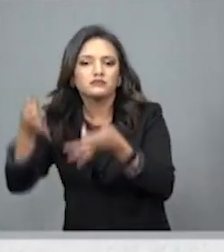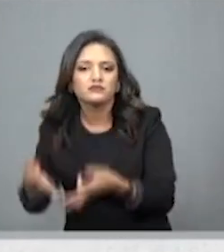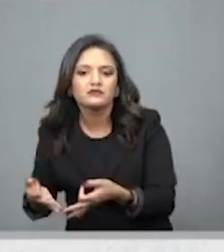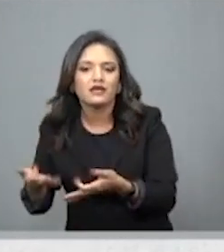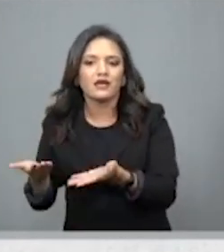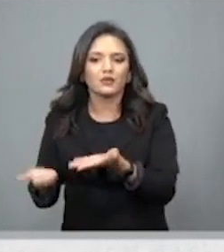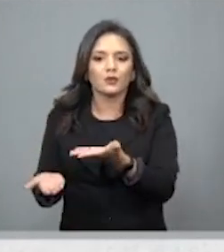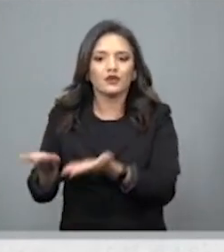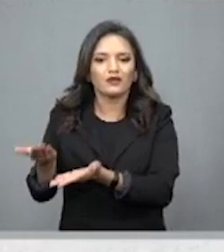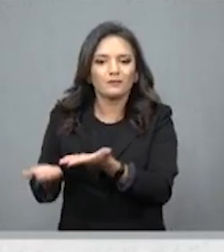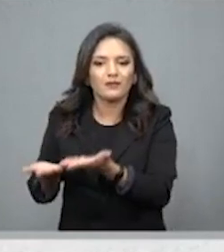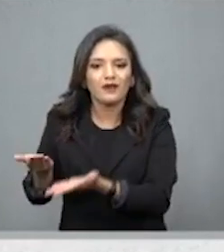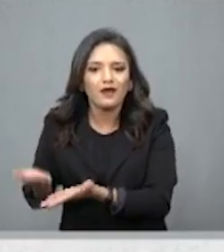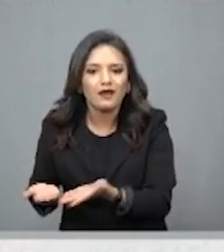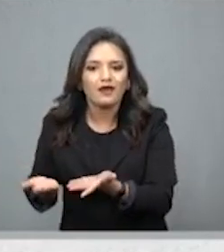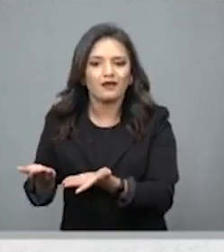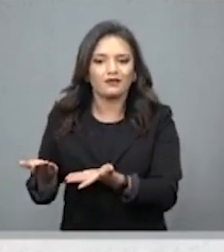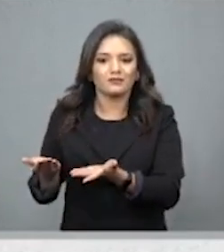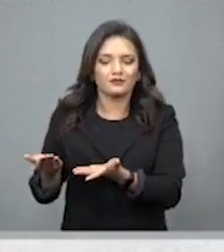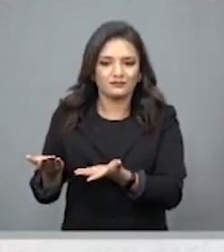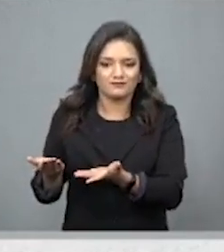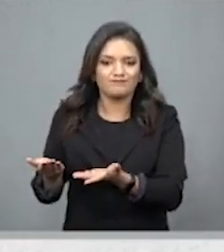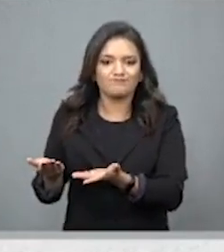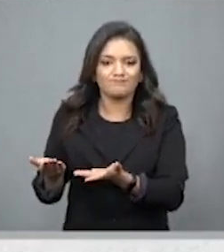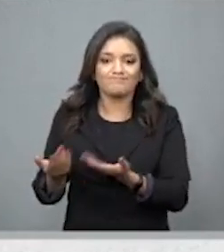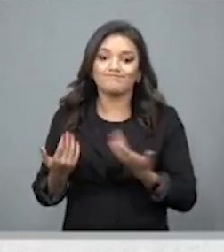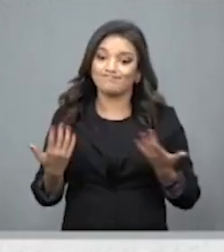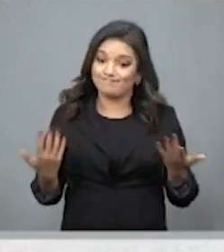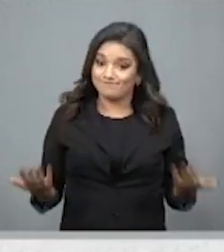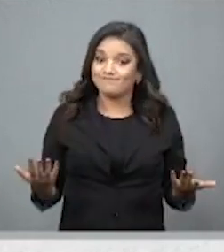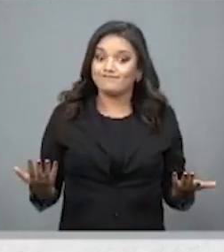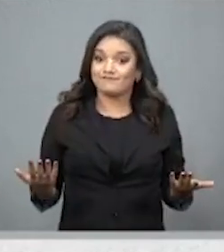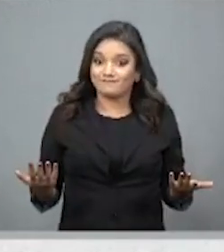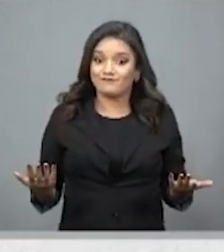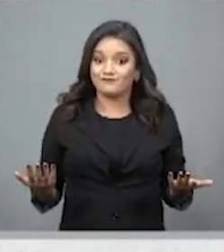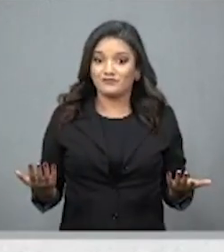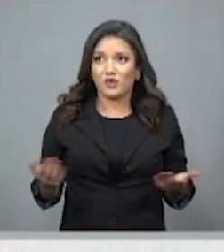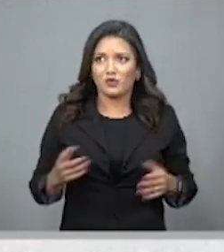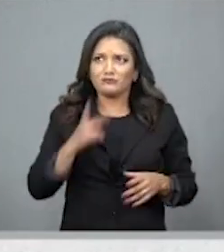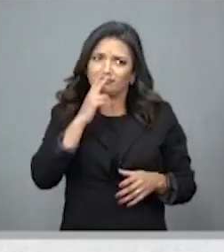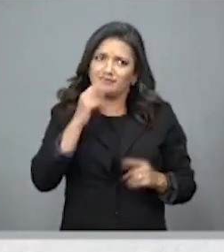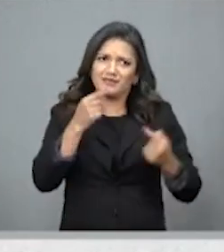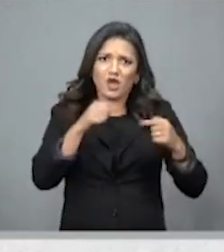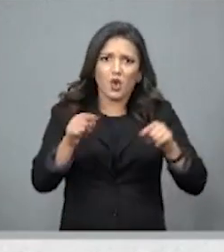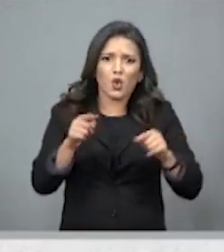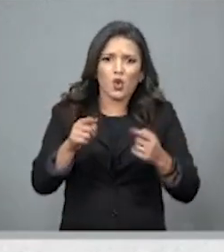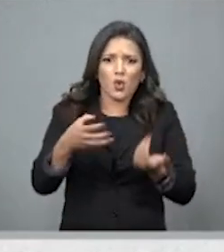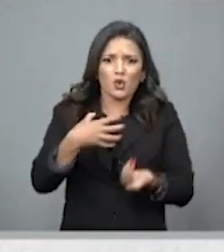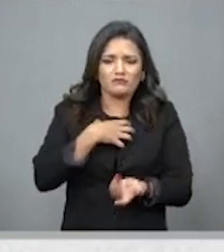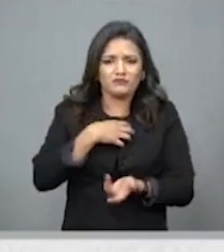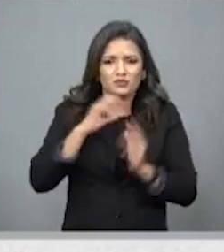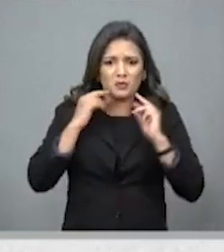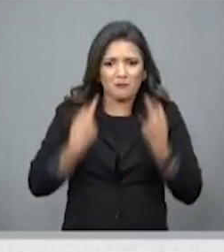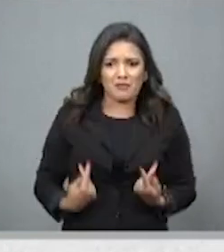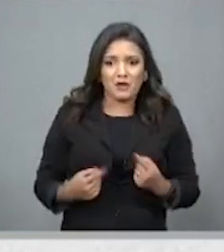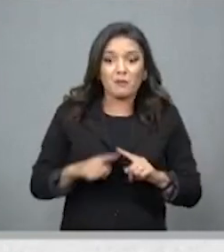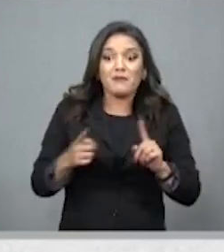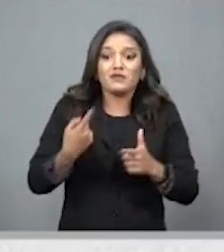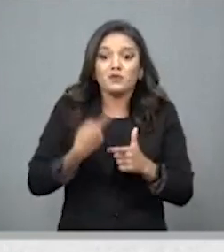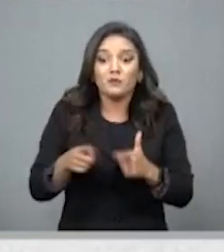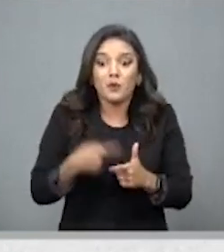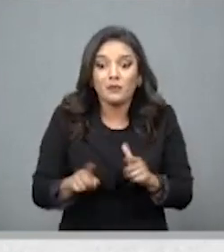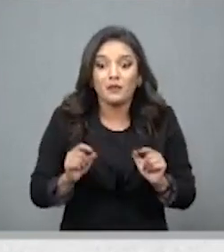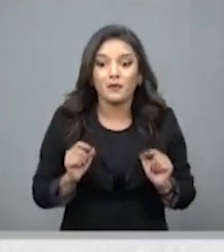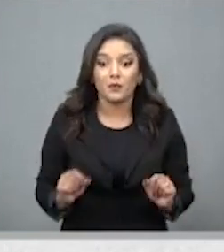razoável do que o discurso verdadeiro isso depõe contra a condição humana eu devo dizer mas o grande problema